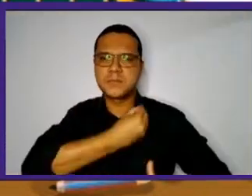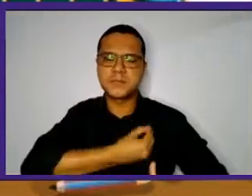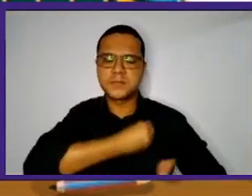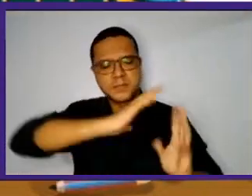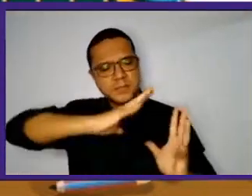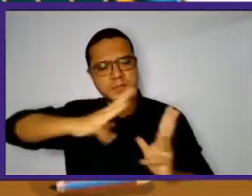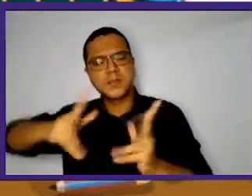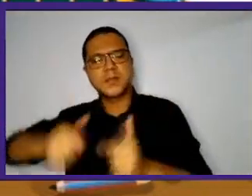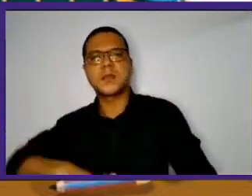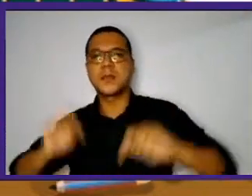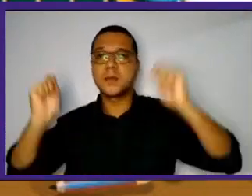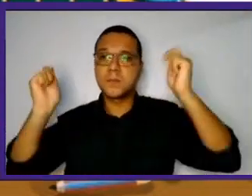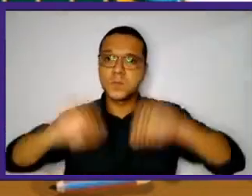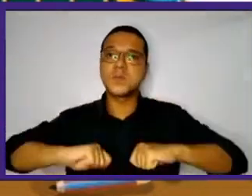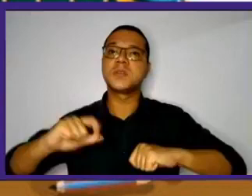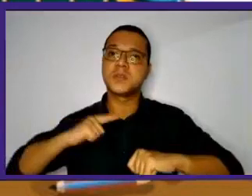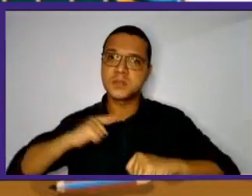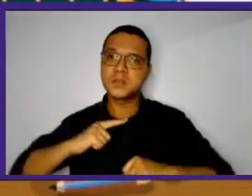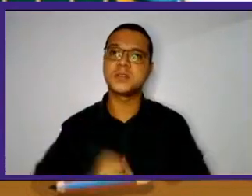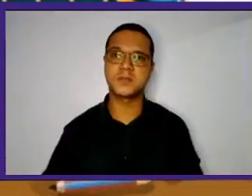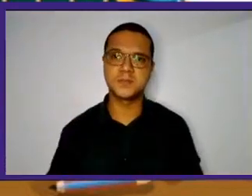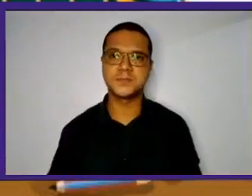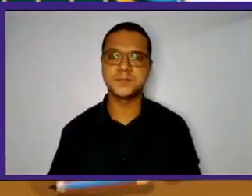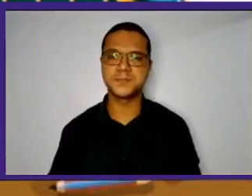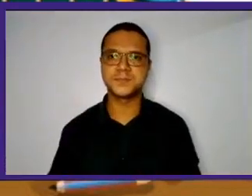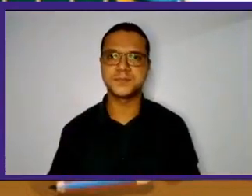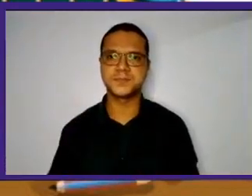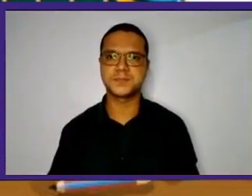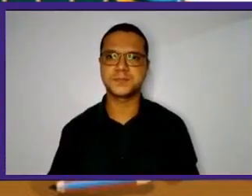Terra pudesse existir.